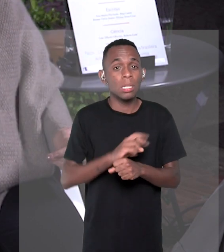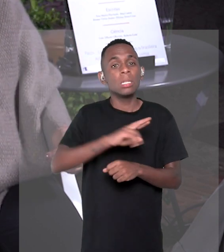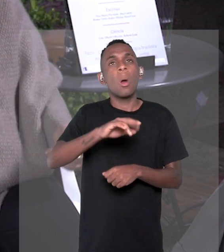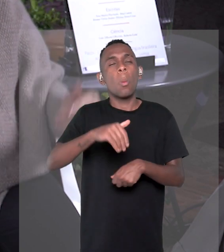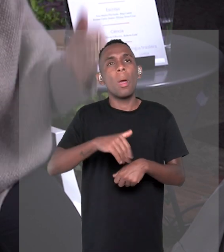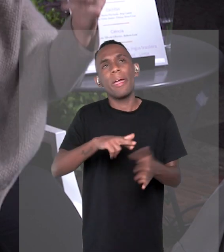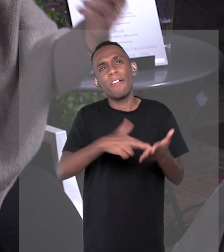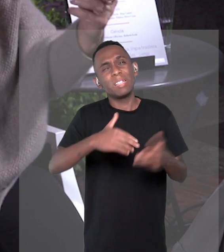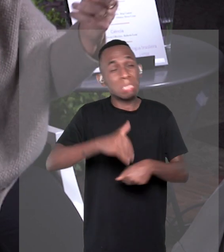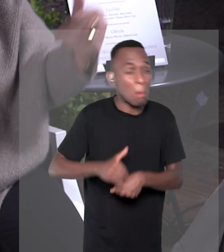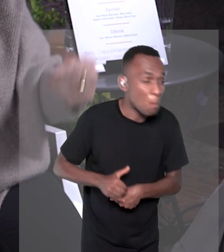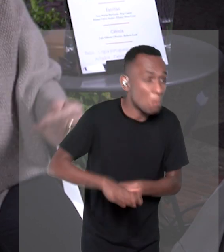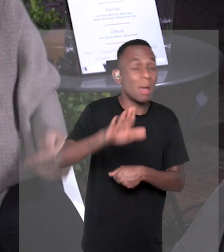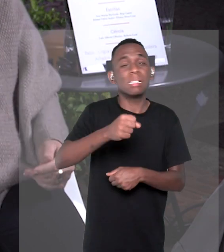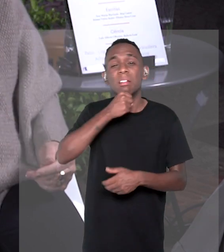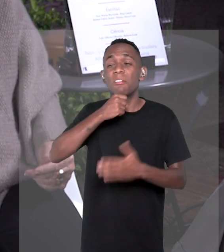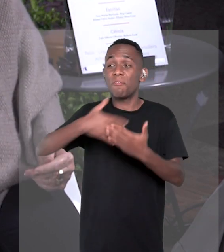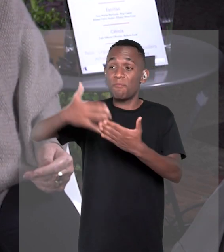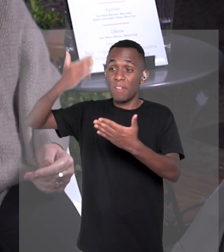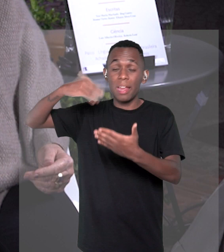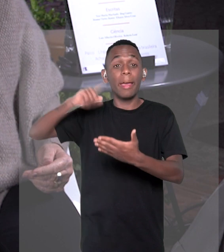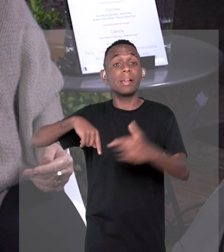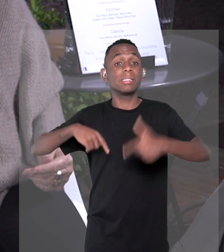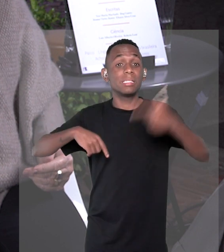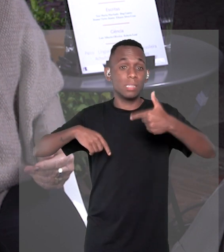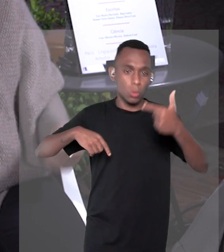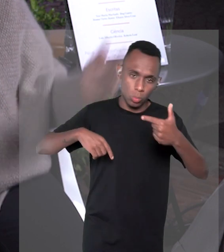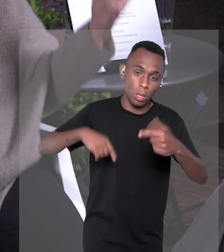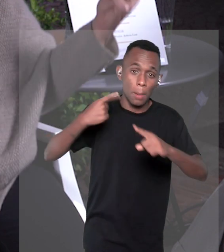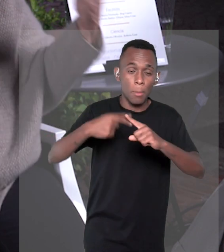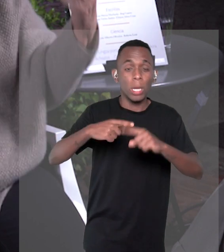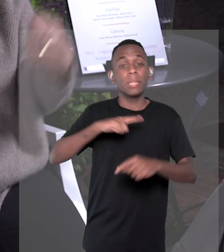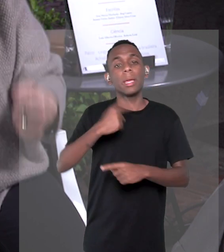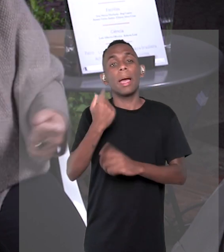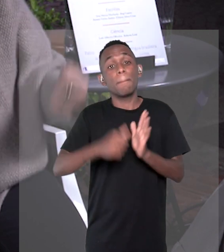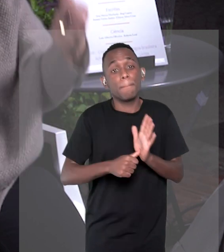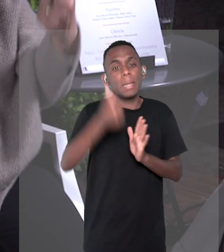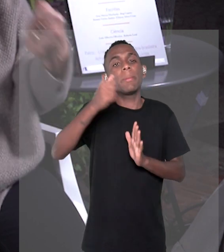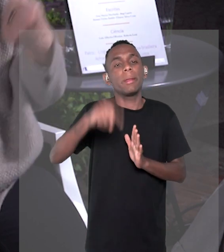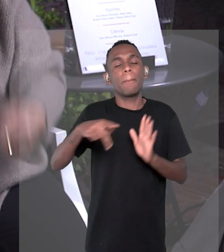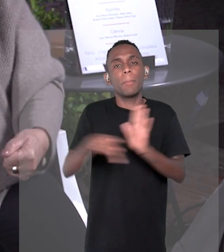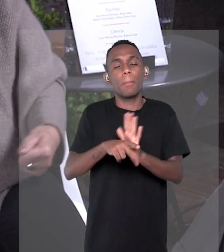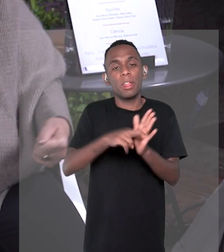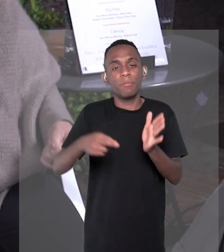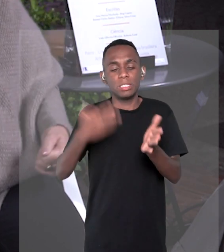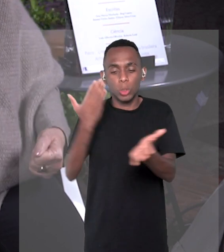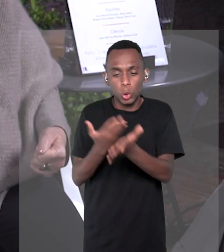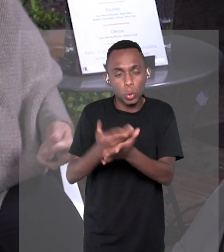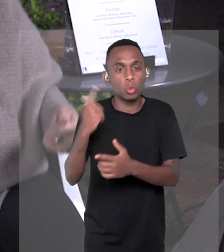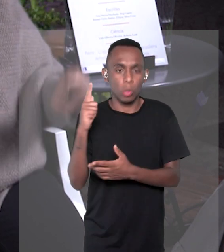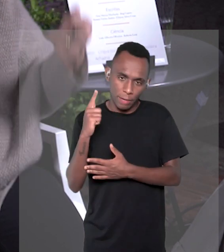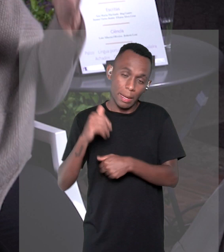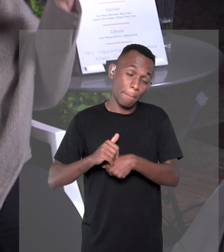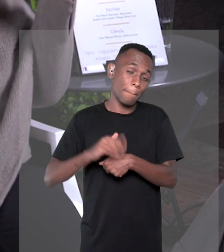do Zé Veríssimo, porque é importante isso. Essa revista se manteve muito dificilmente